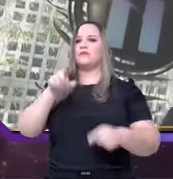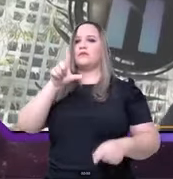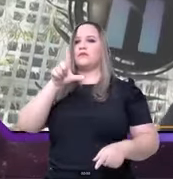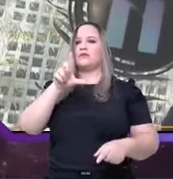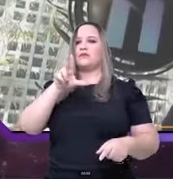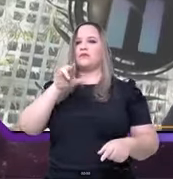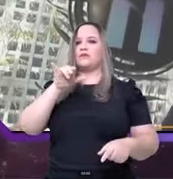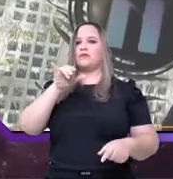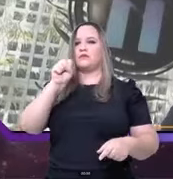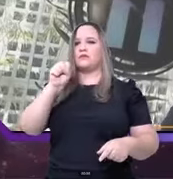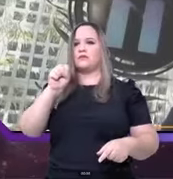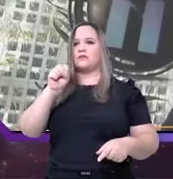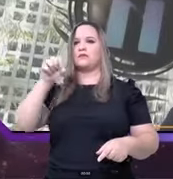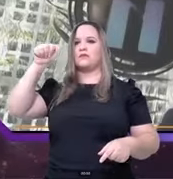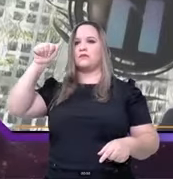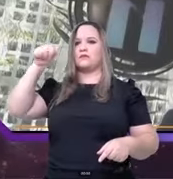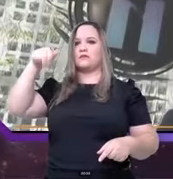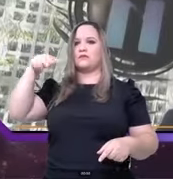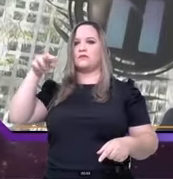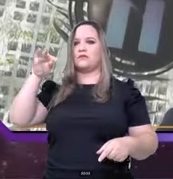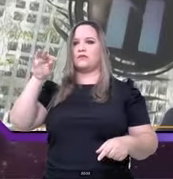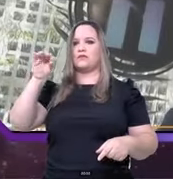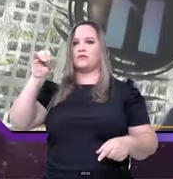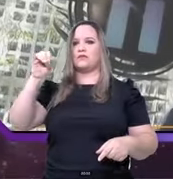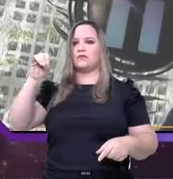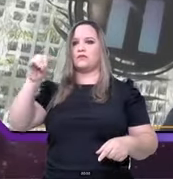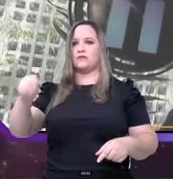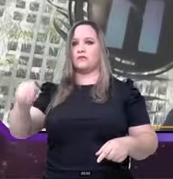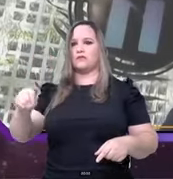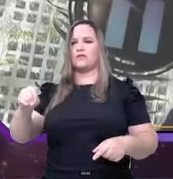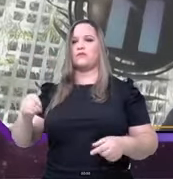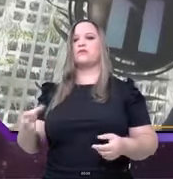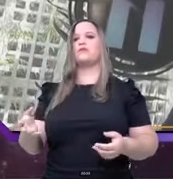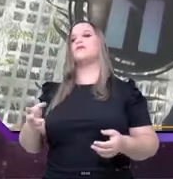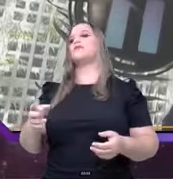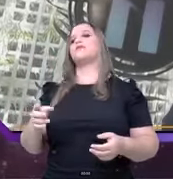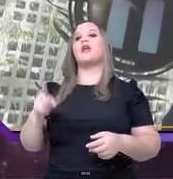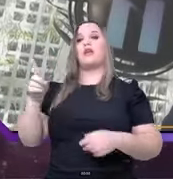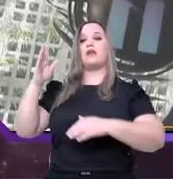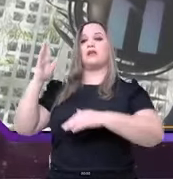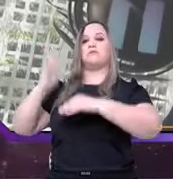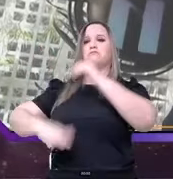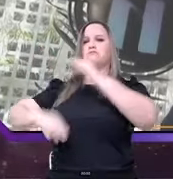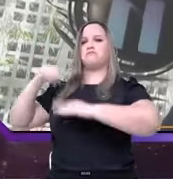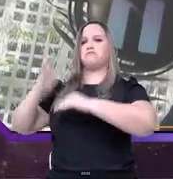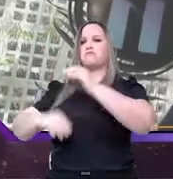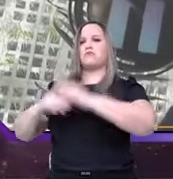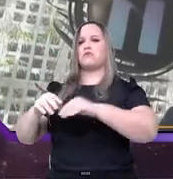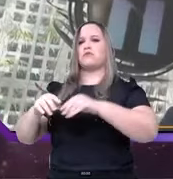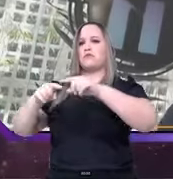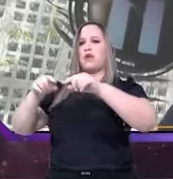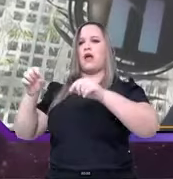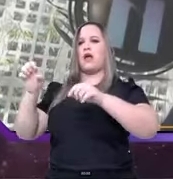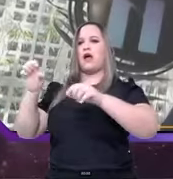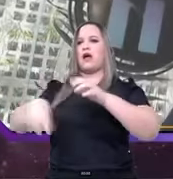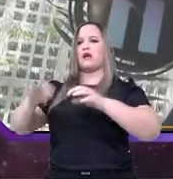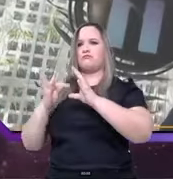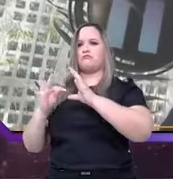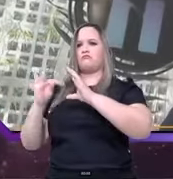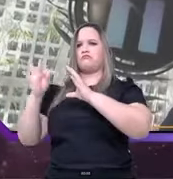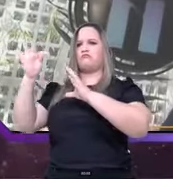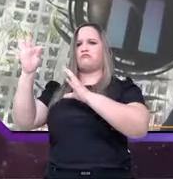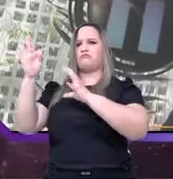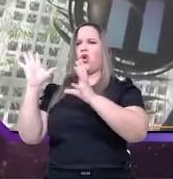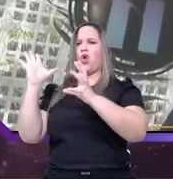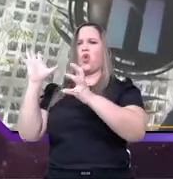Garcia. Dr. Luiz Antônio Mendes Garcia é profissional da área de tecnologia há mais de